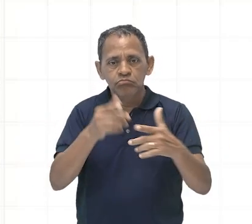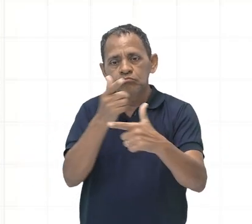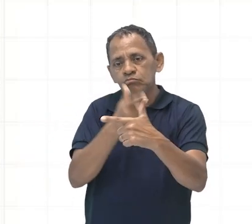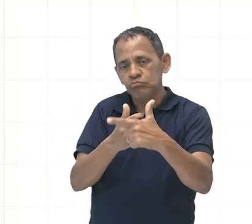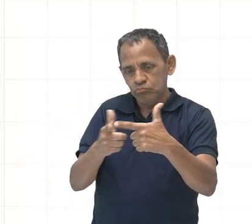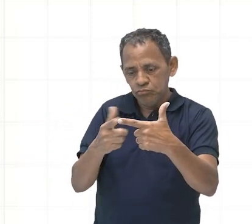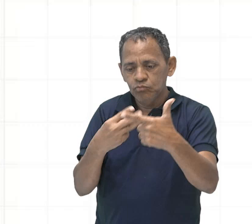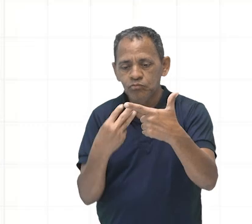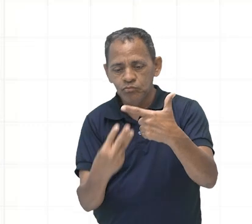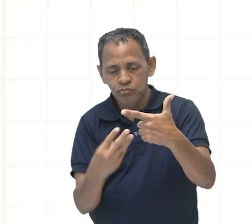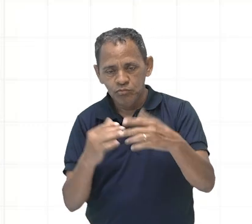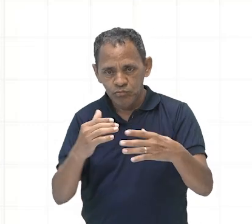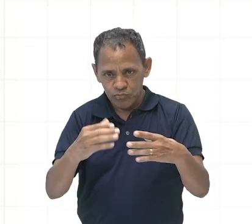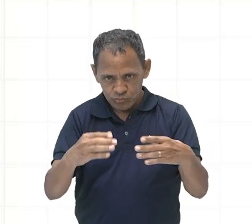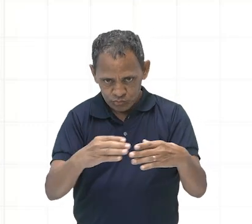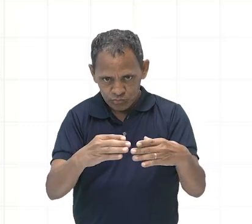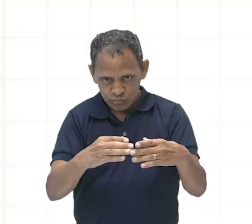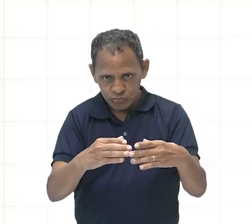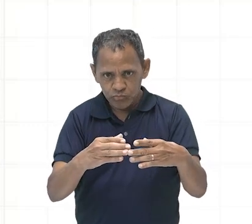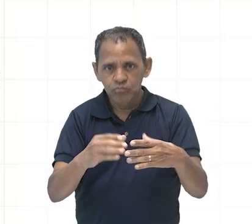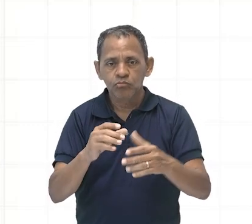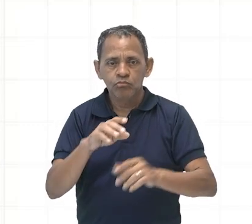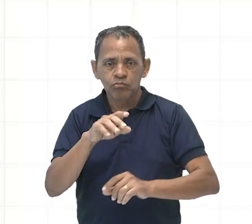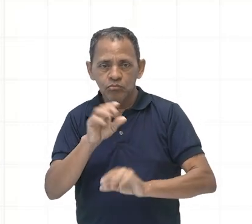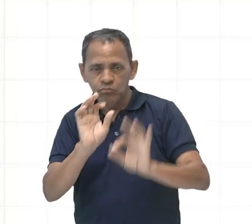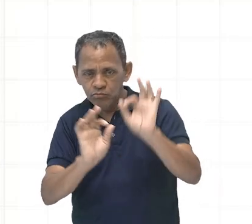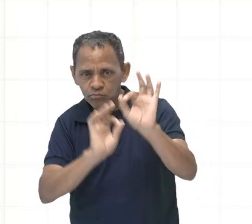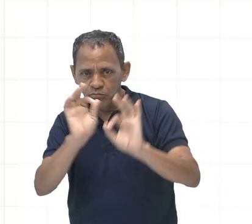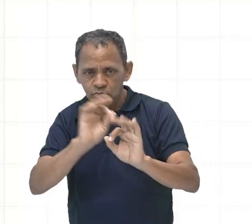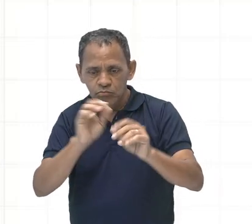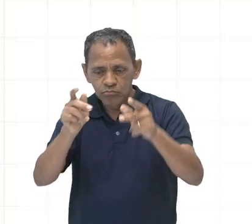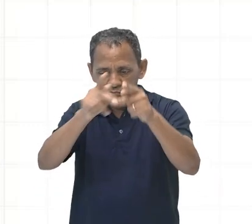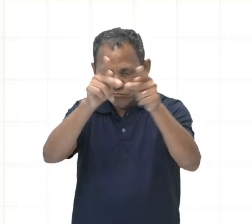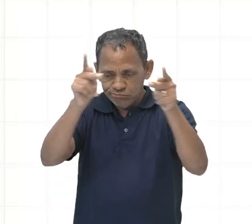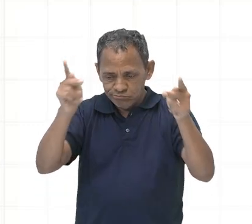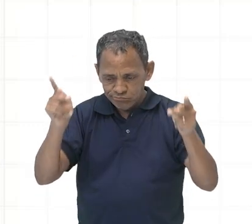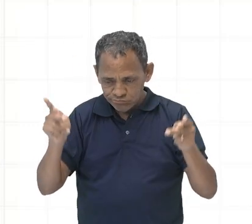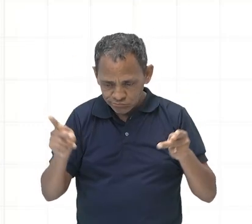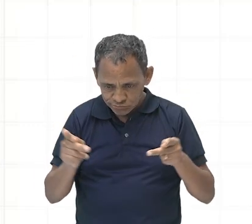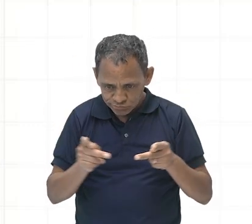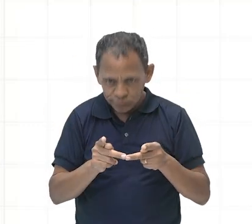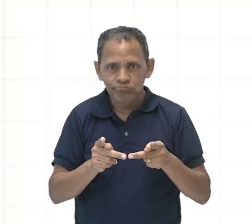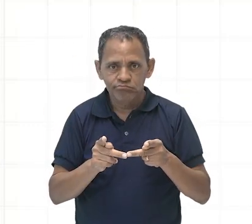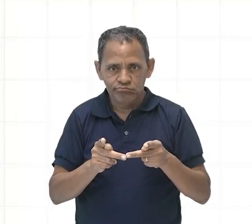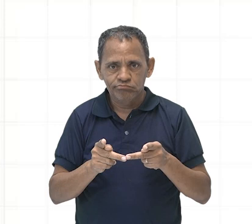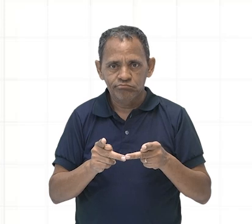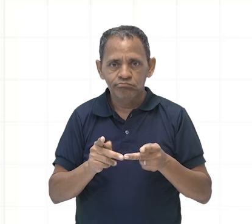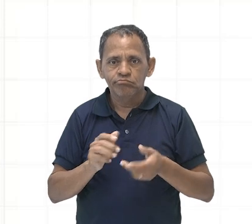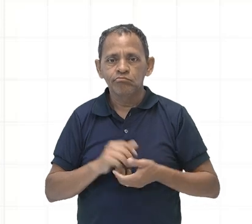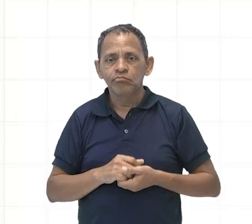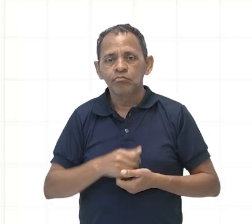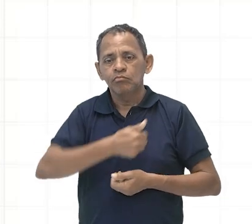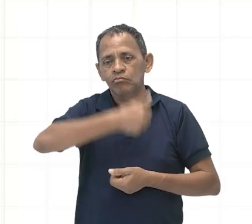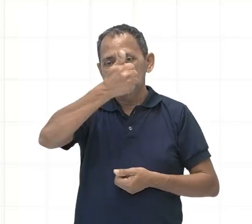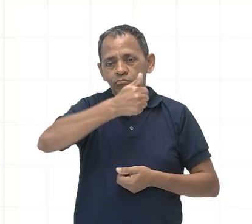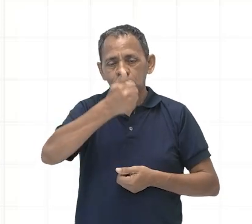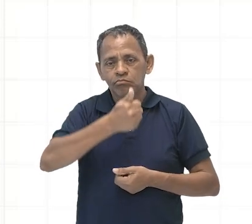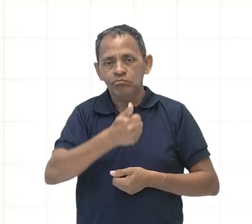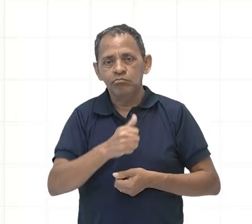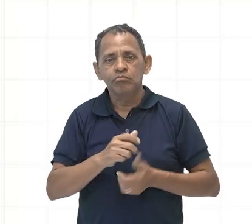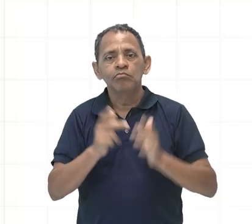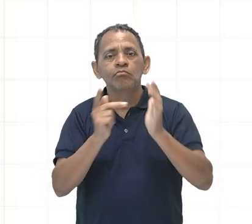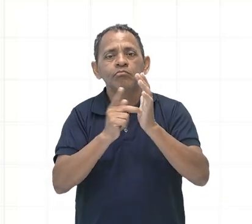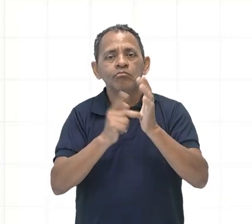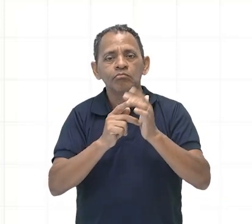grupos descritos e construiu um gráfico de setores. Então, o primeiro grupo, as notas maior ou